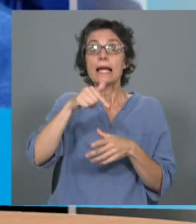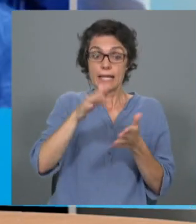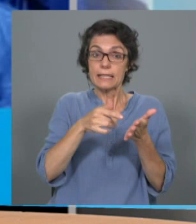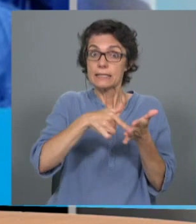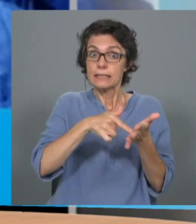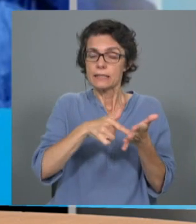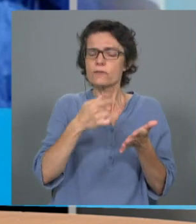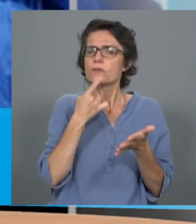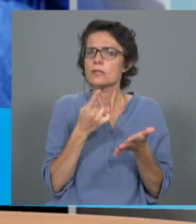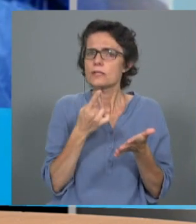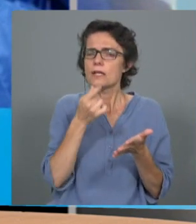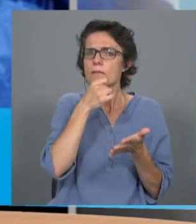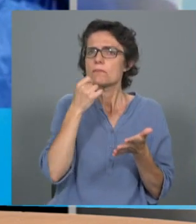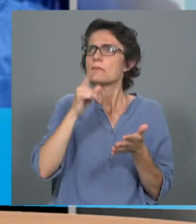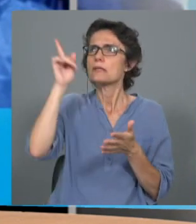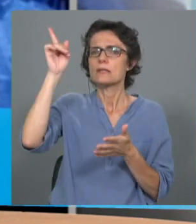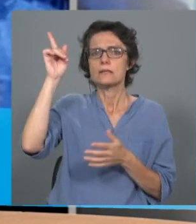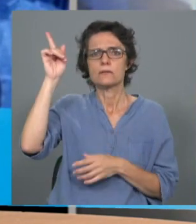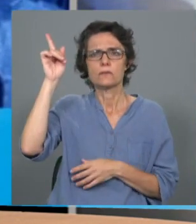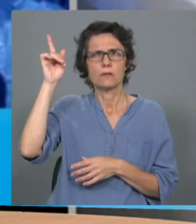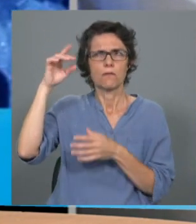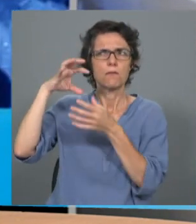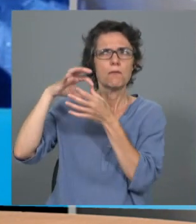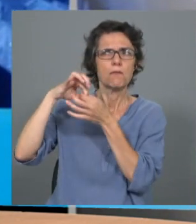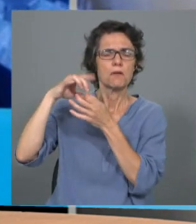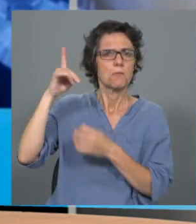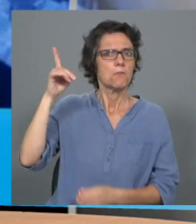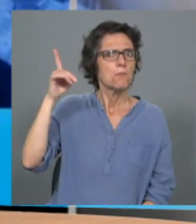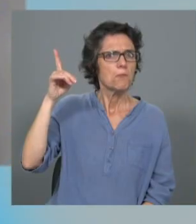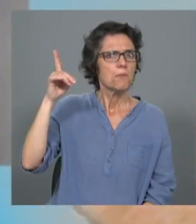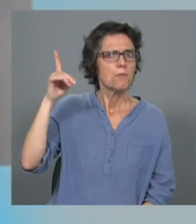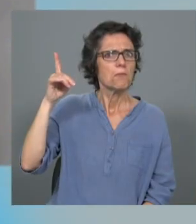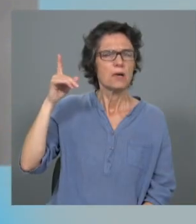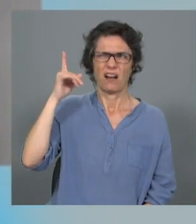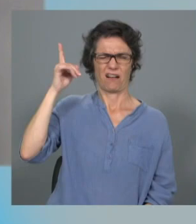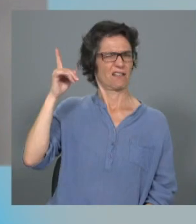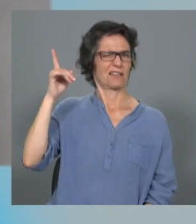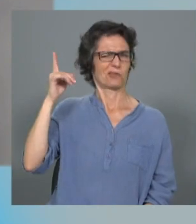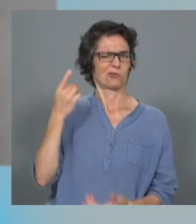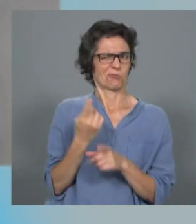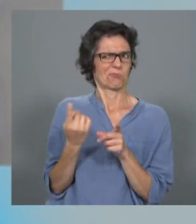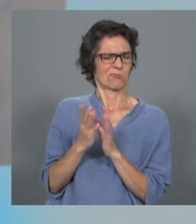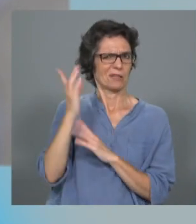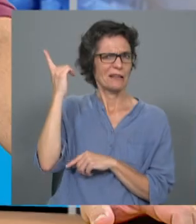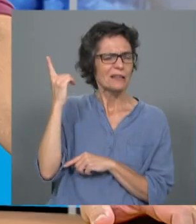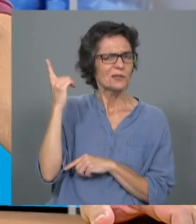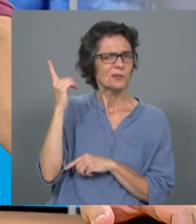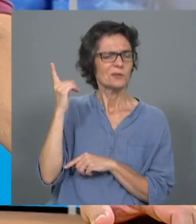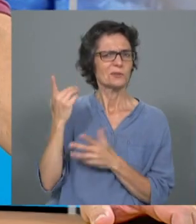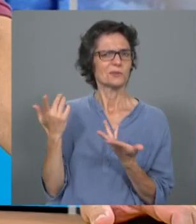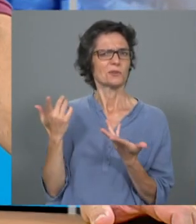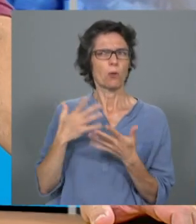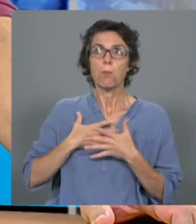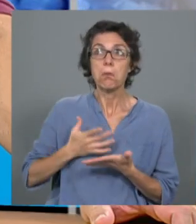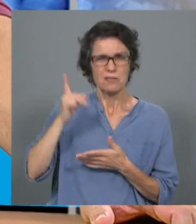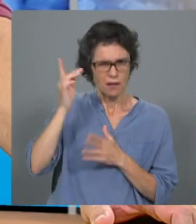Deus. O que é que isto quererá dizer? Não está em causa também exasperarmos ou não com Deus, não é? Pois, bem, tem a